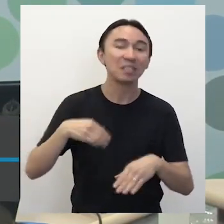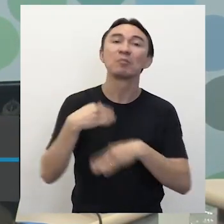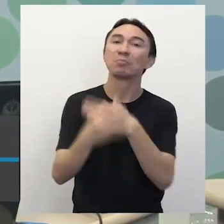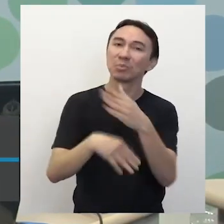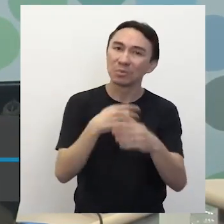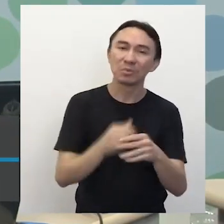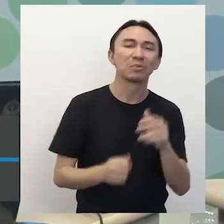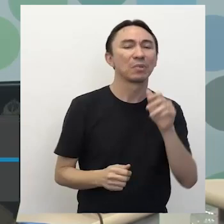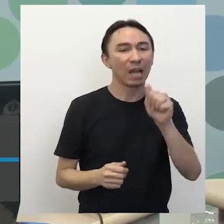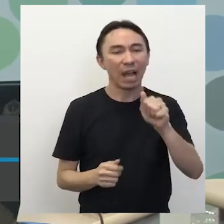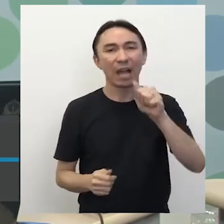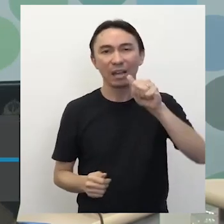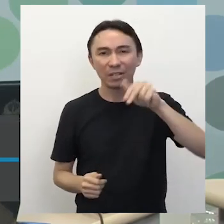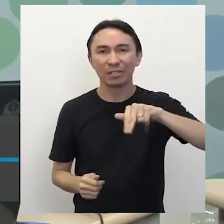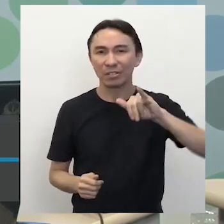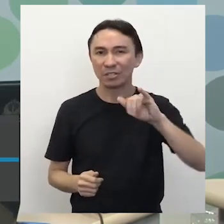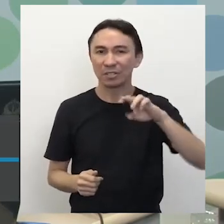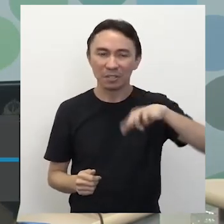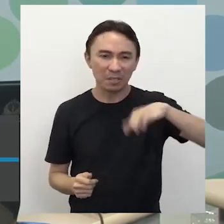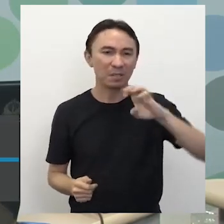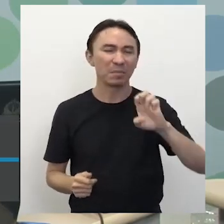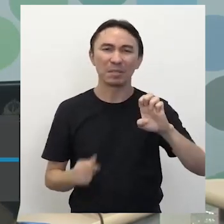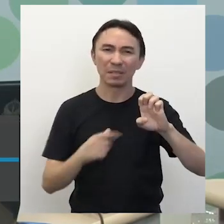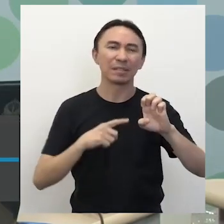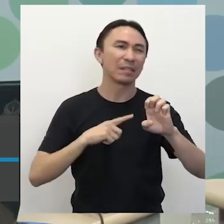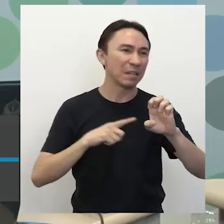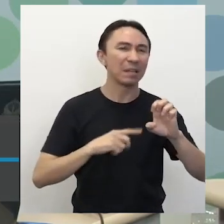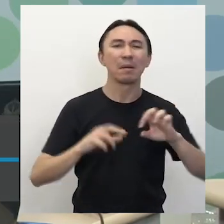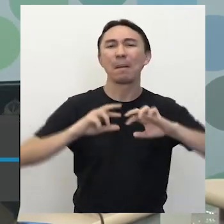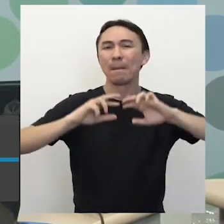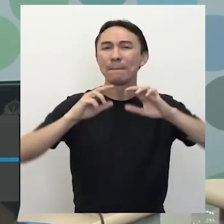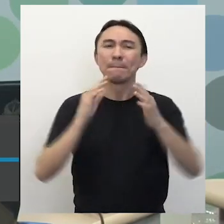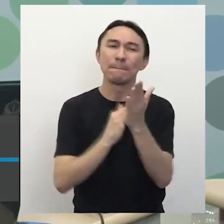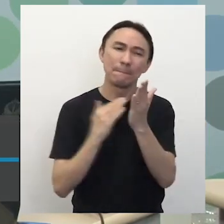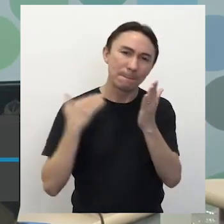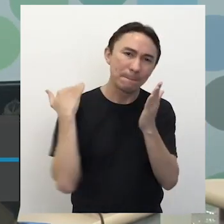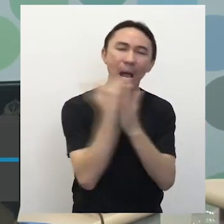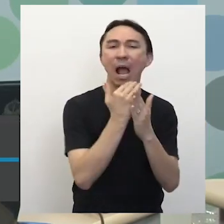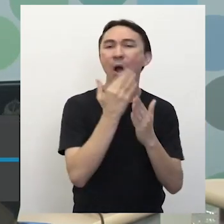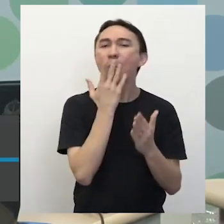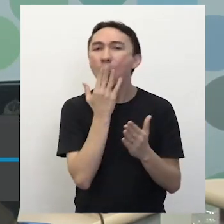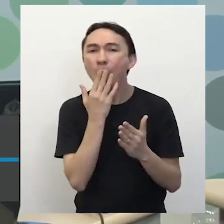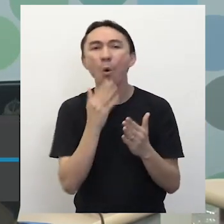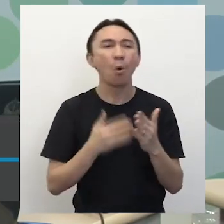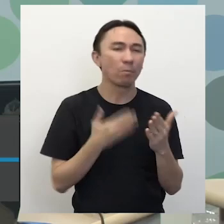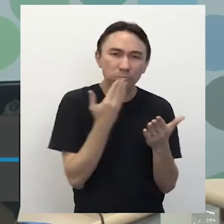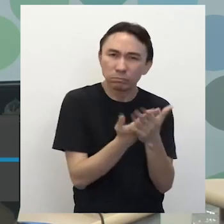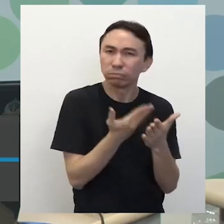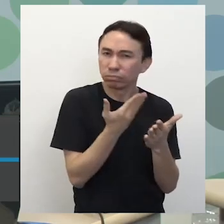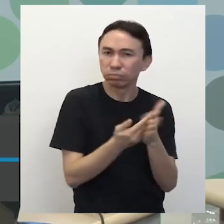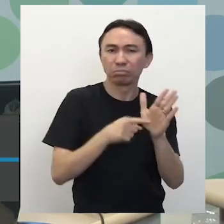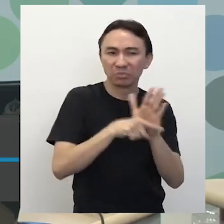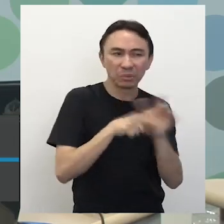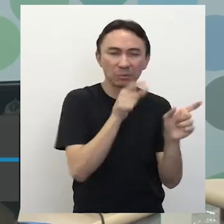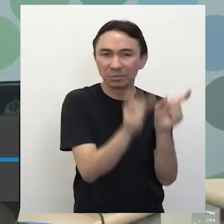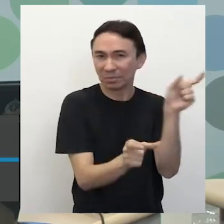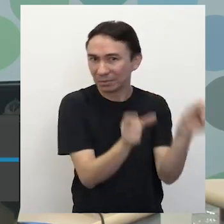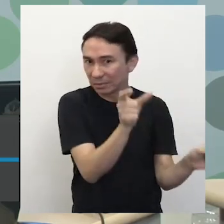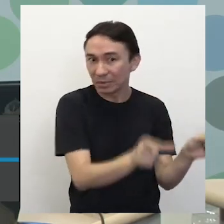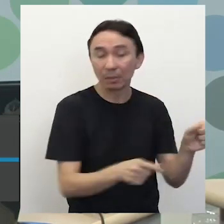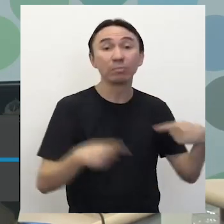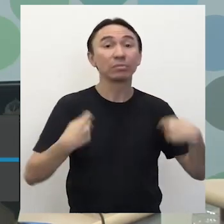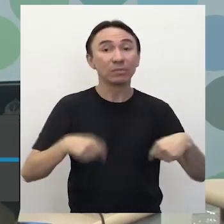outro processo, vocês viram, exigem mais cores, mais estudo ali das personagens. Então, assim, gente, tem que conhecer muito de